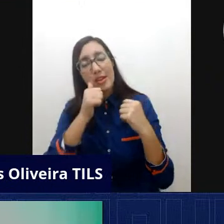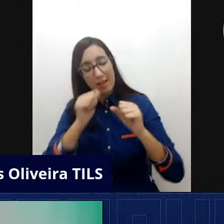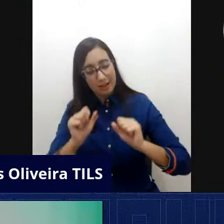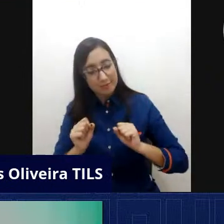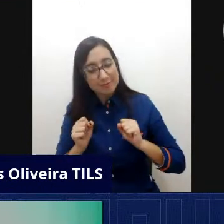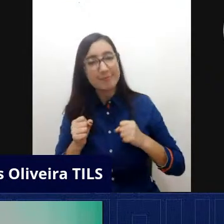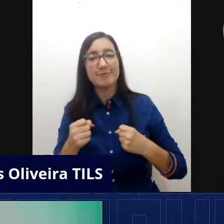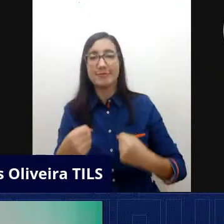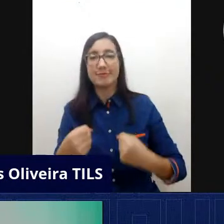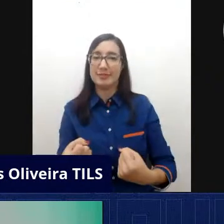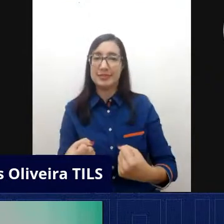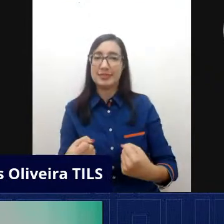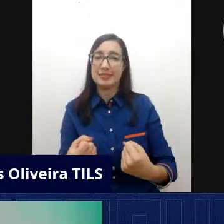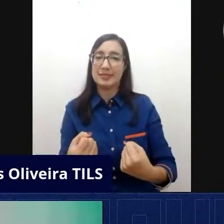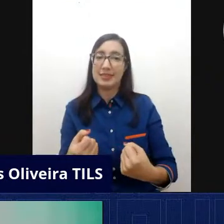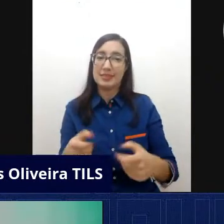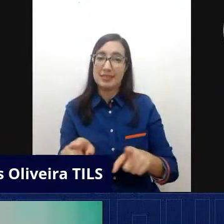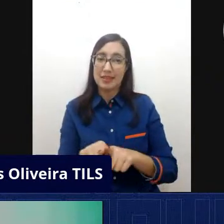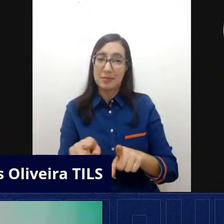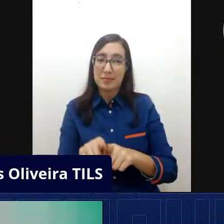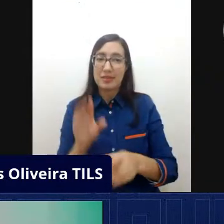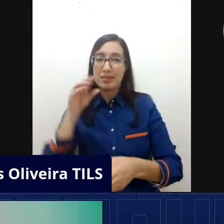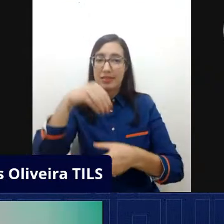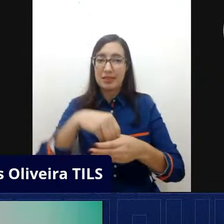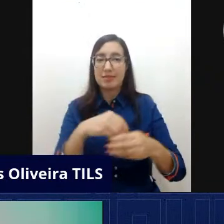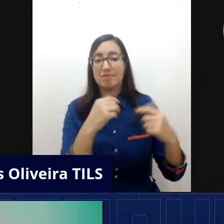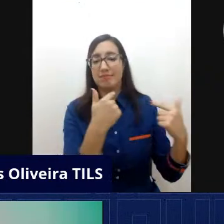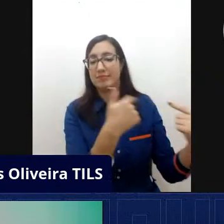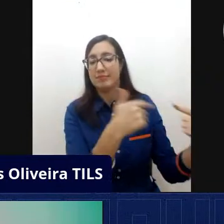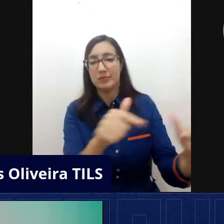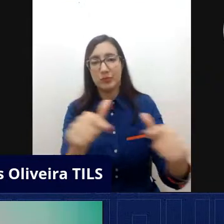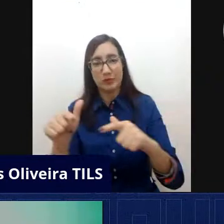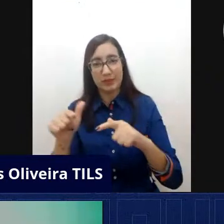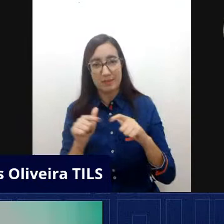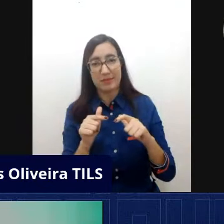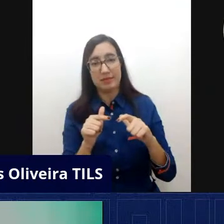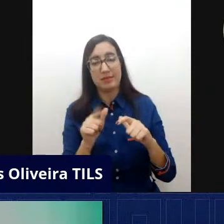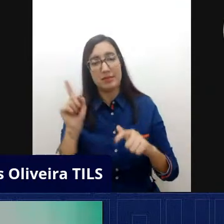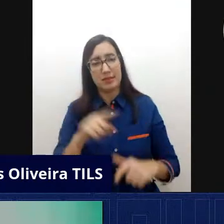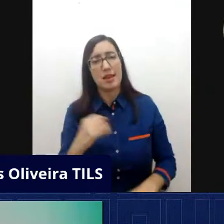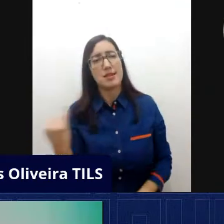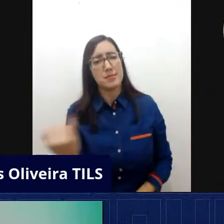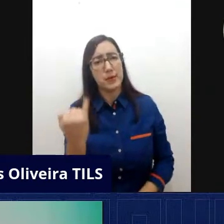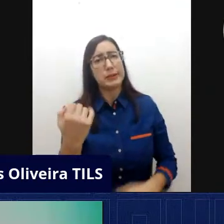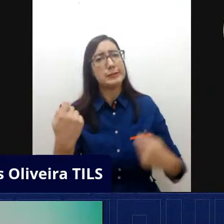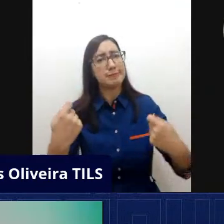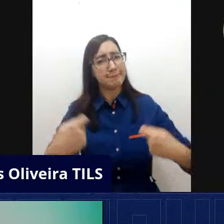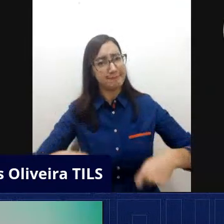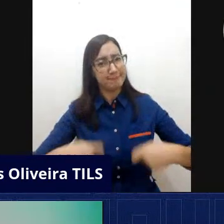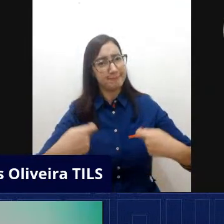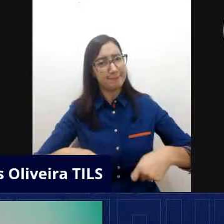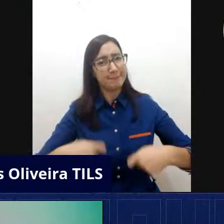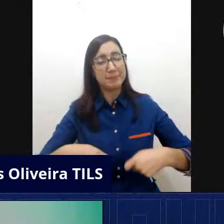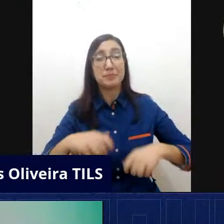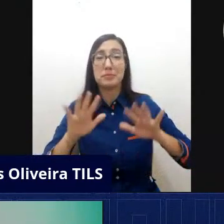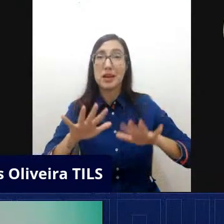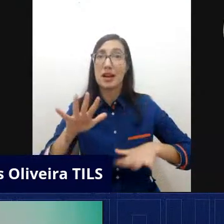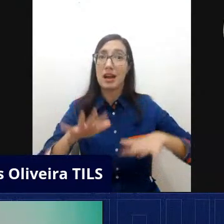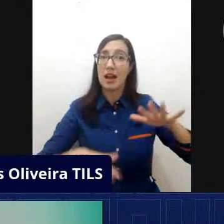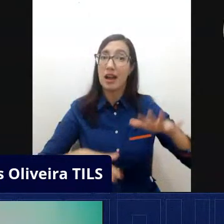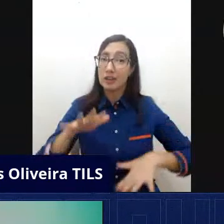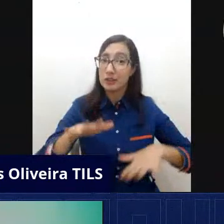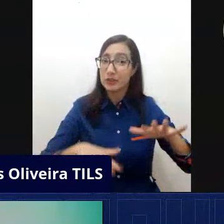das organizações em temáticas que são, para a gente, extremamente necessárias, mas que nem sempre recebe